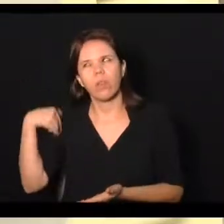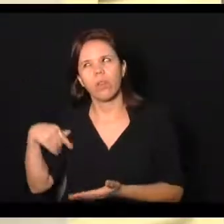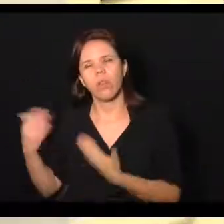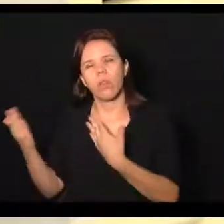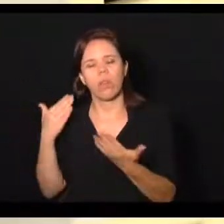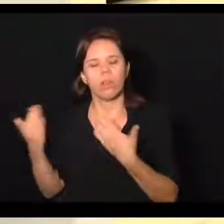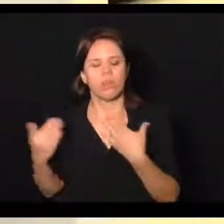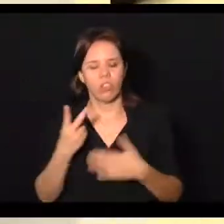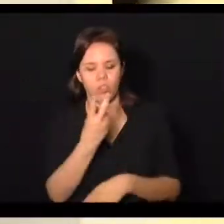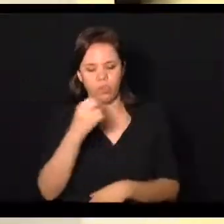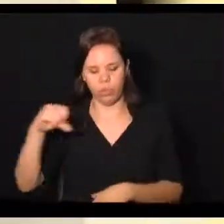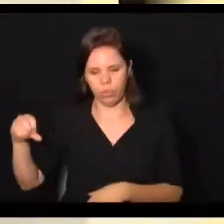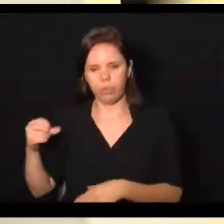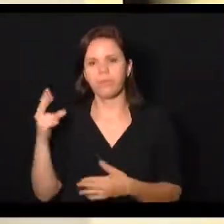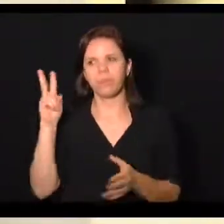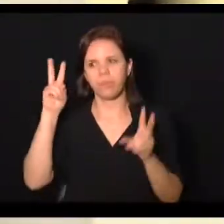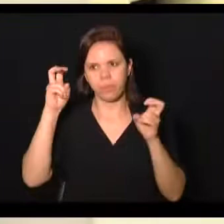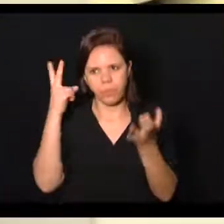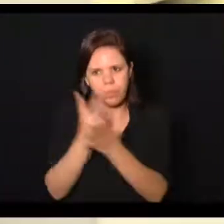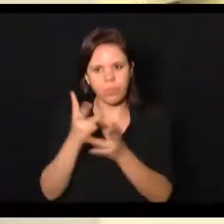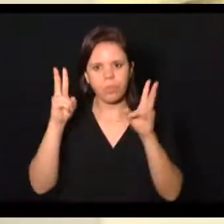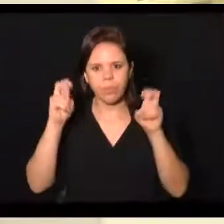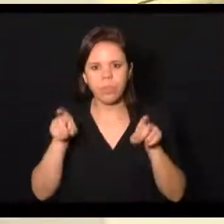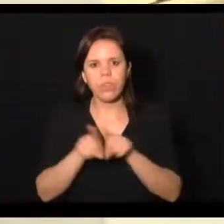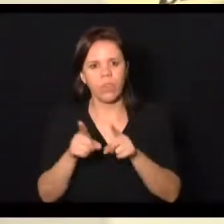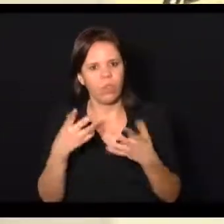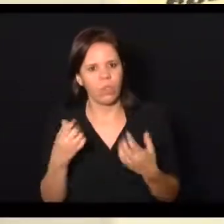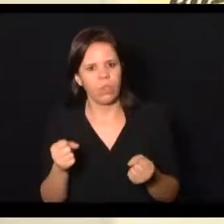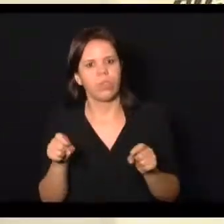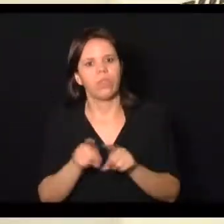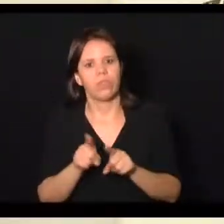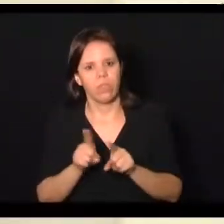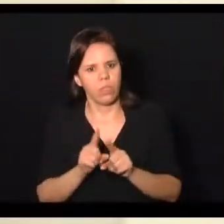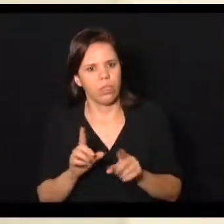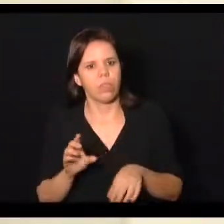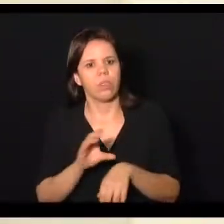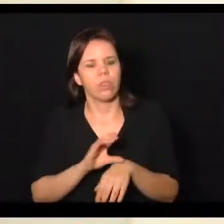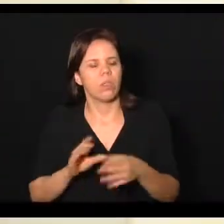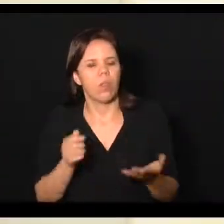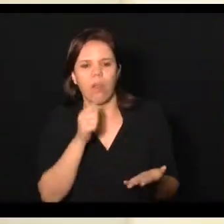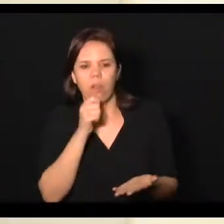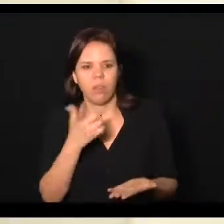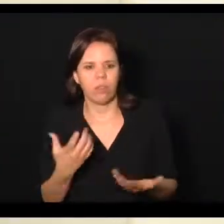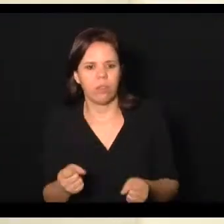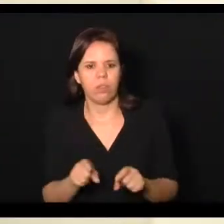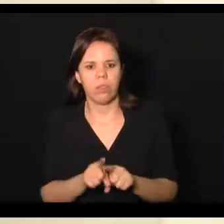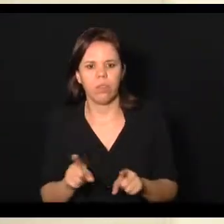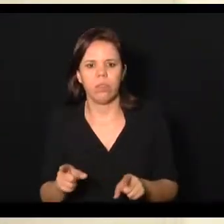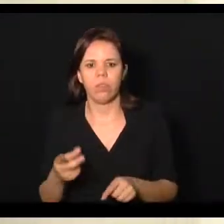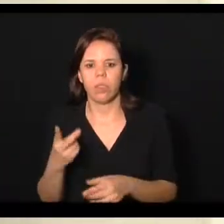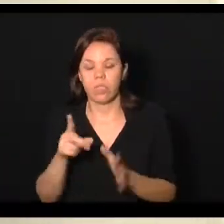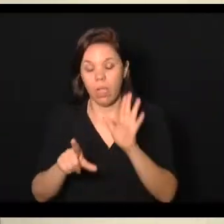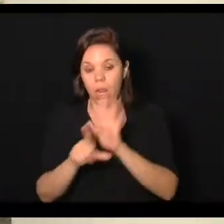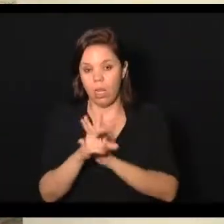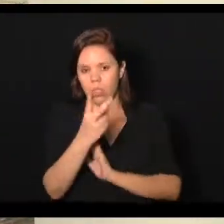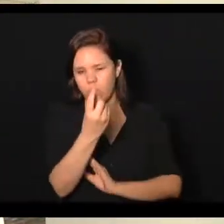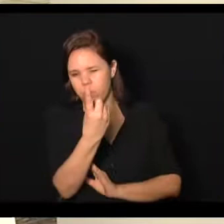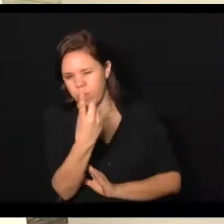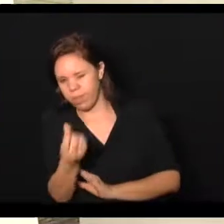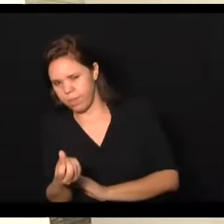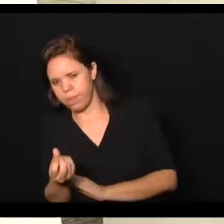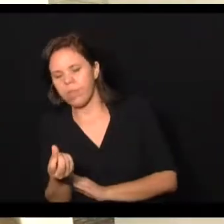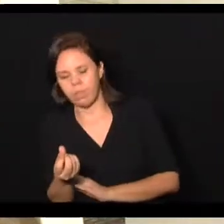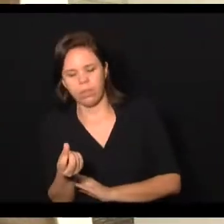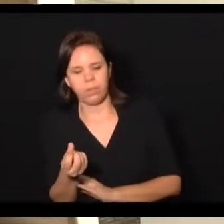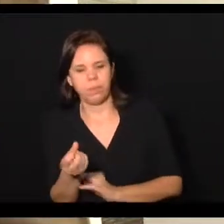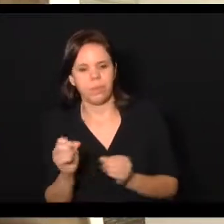que tratava do mesmo tema, foi considerada inconstitucional. Nós fizemos essa lei em 2015, 2016,